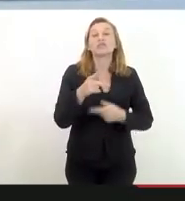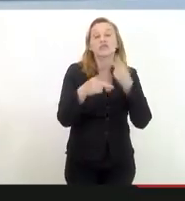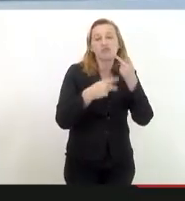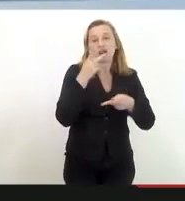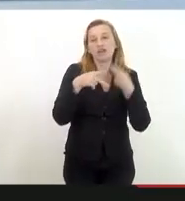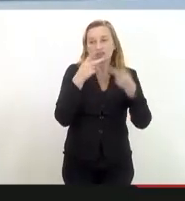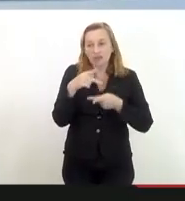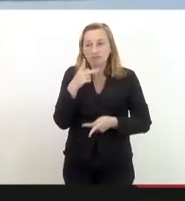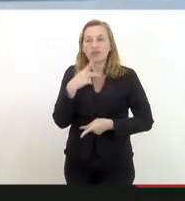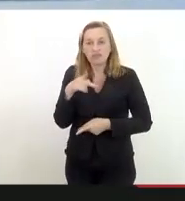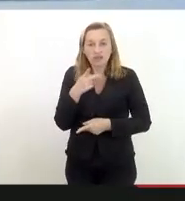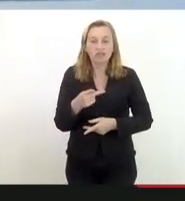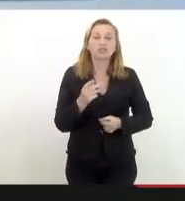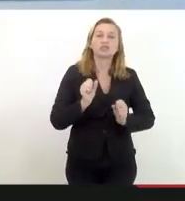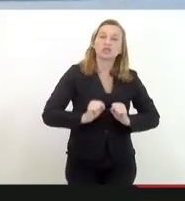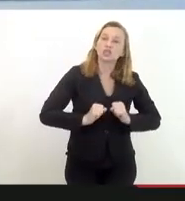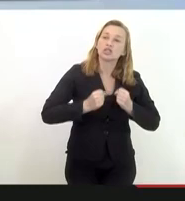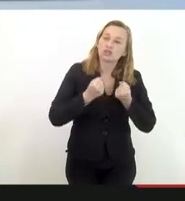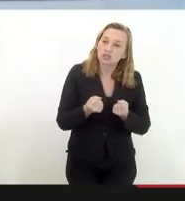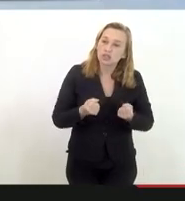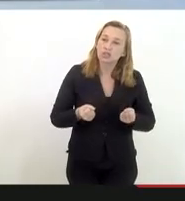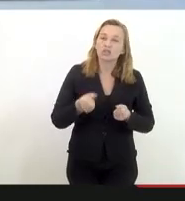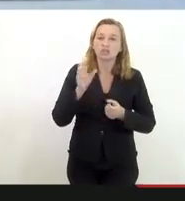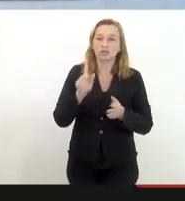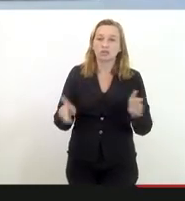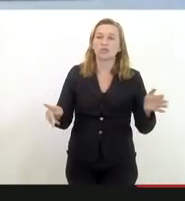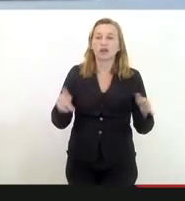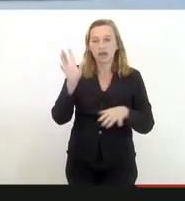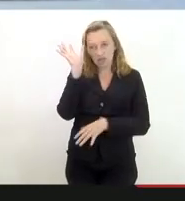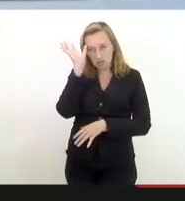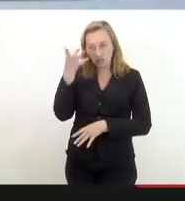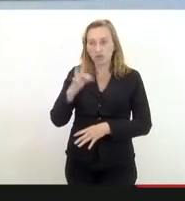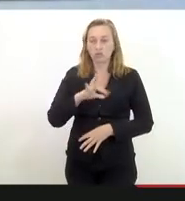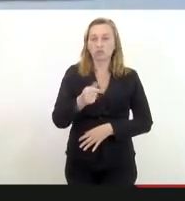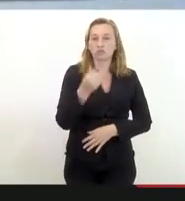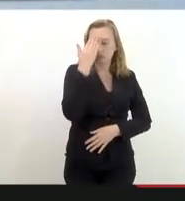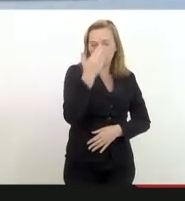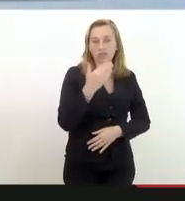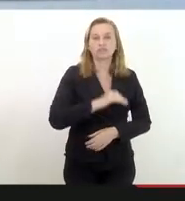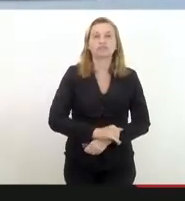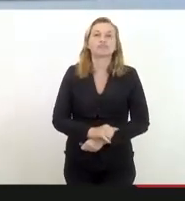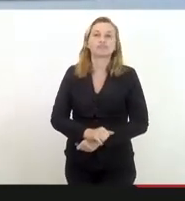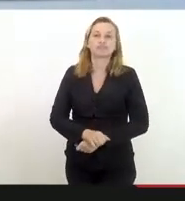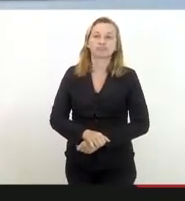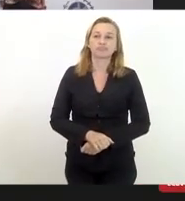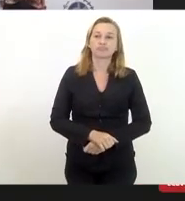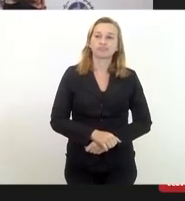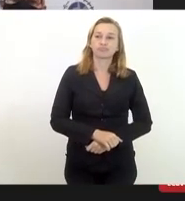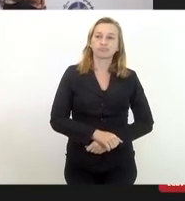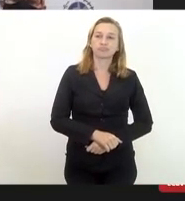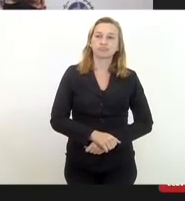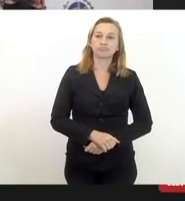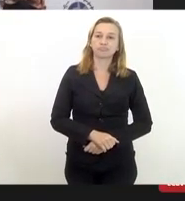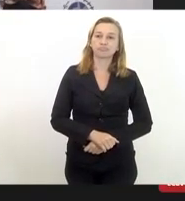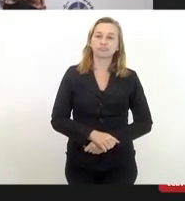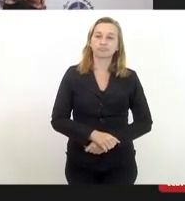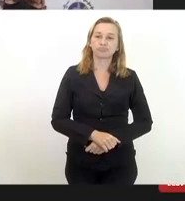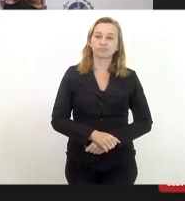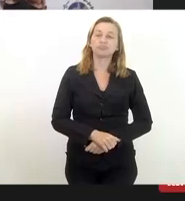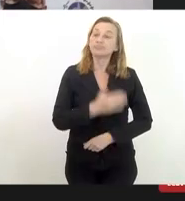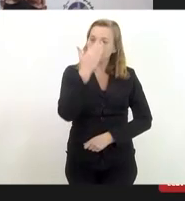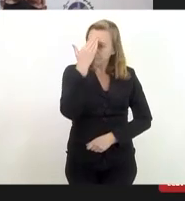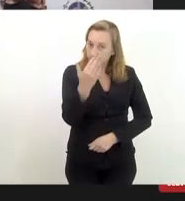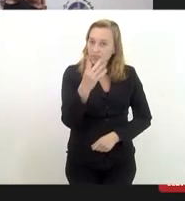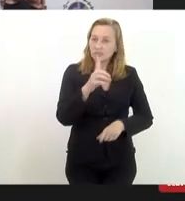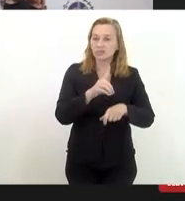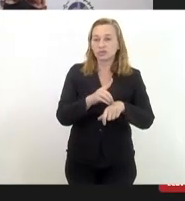falando deles e estar sempre buscando uma resolução para eles. Muito obrigada. Obrigada,